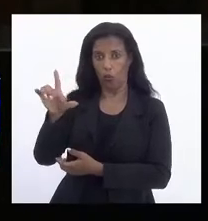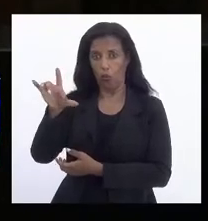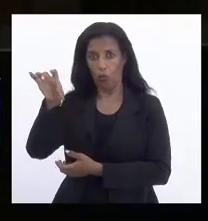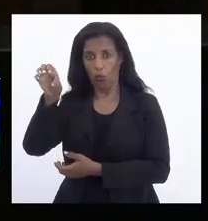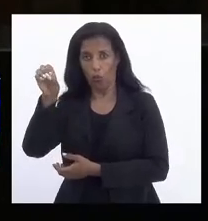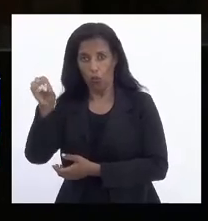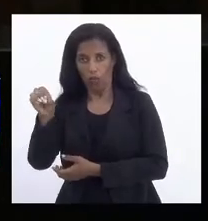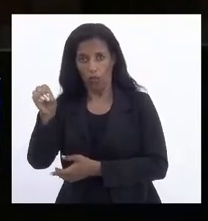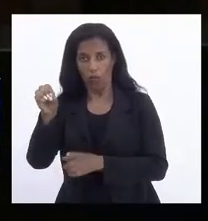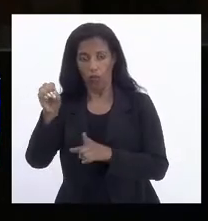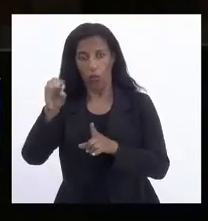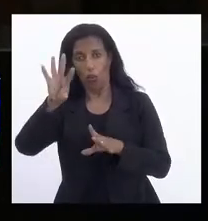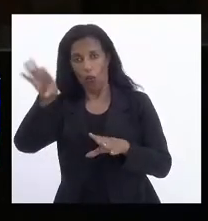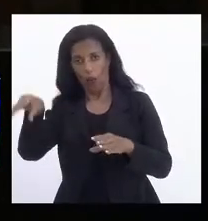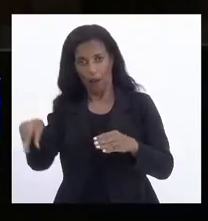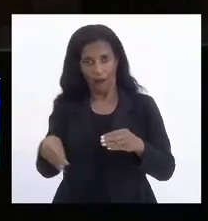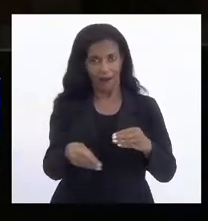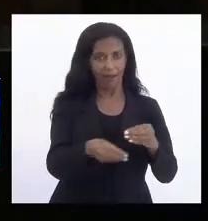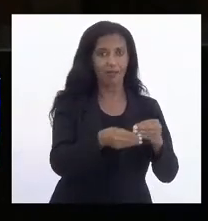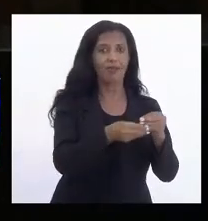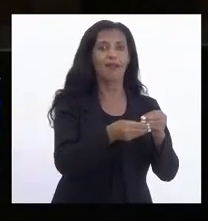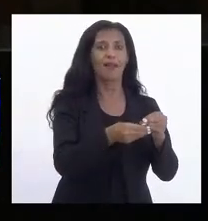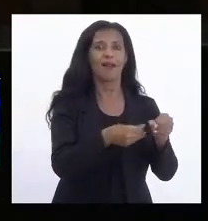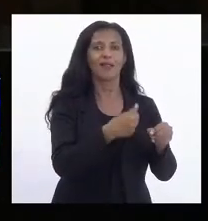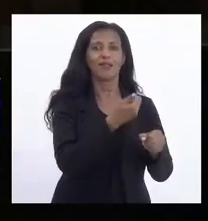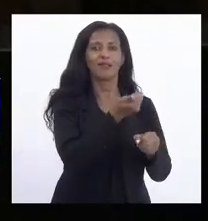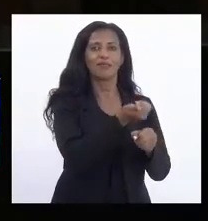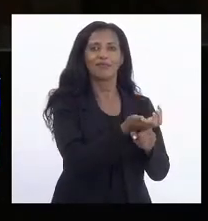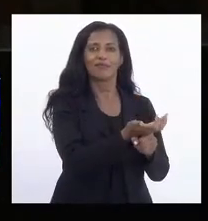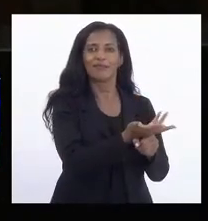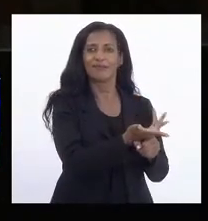ser reintegrada à